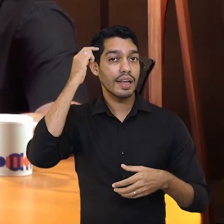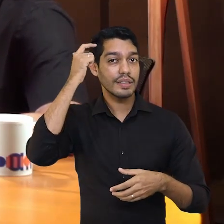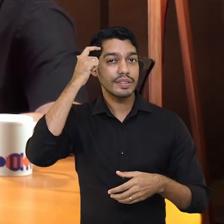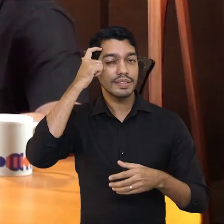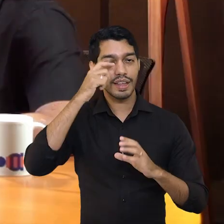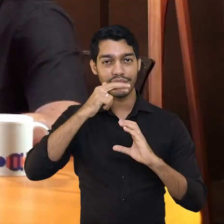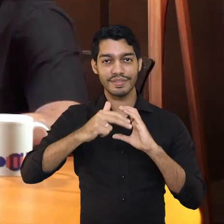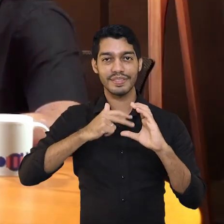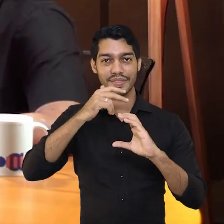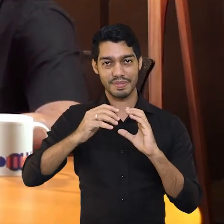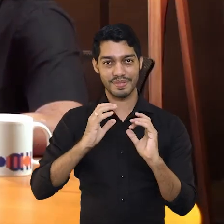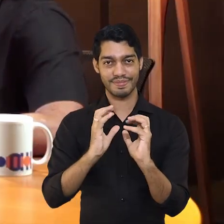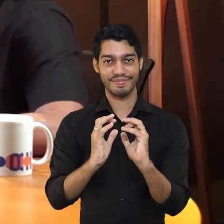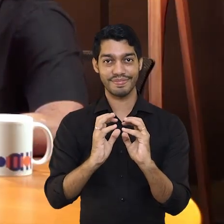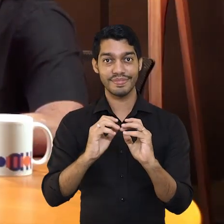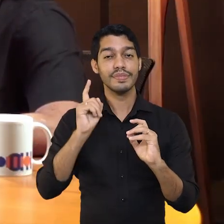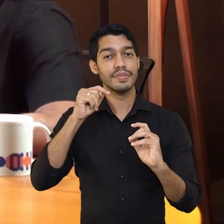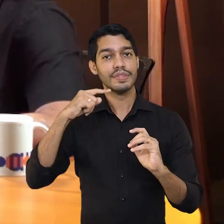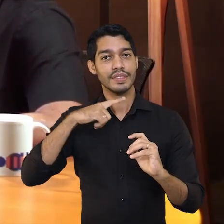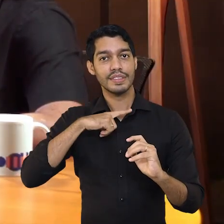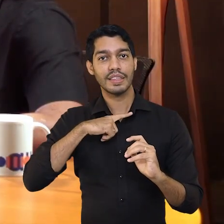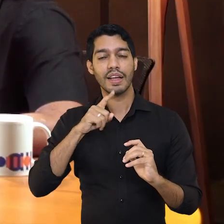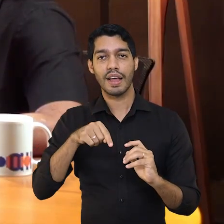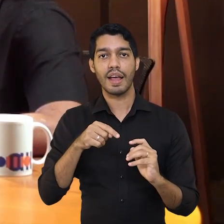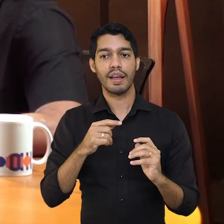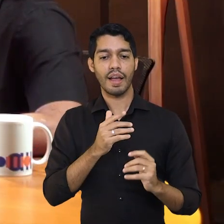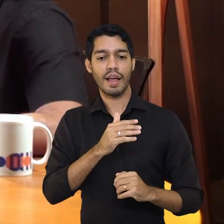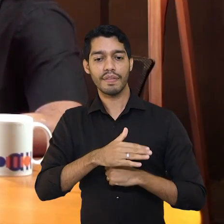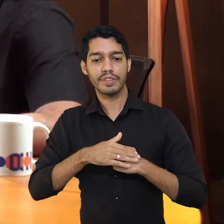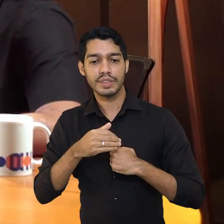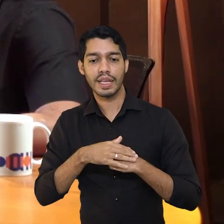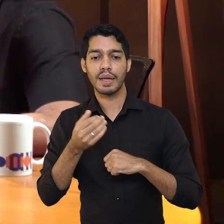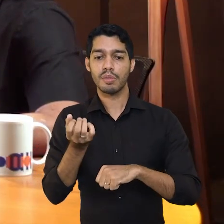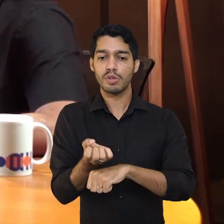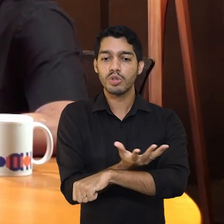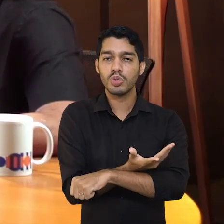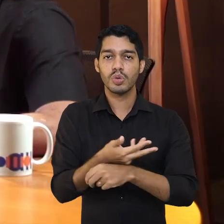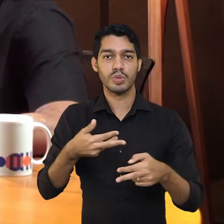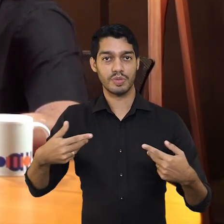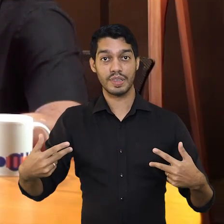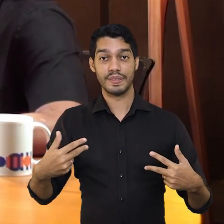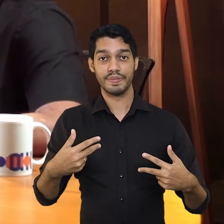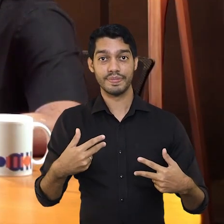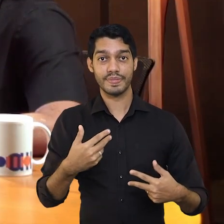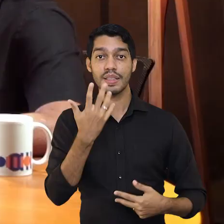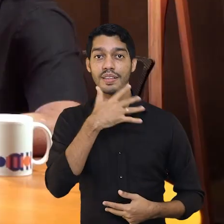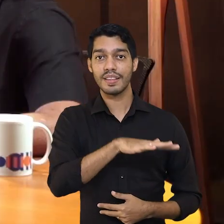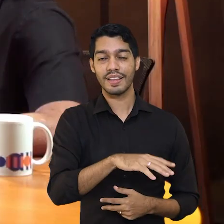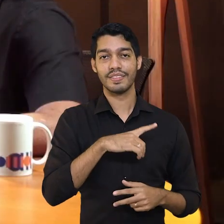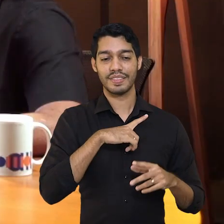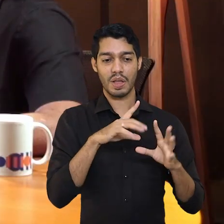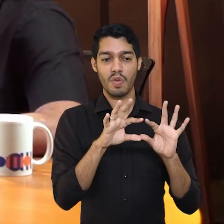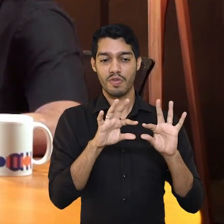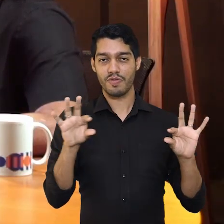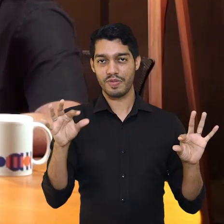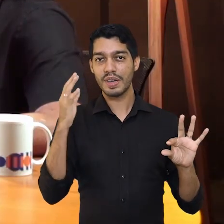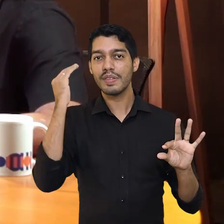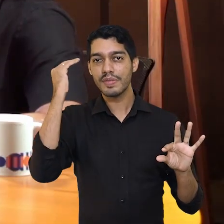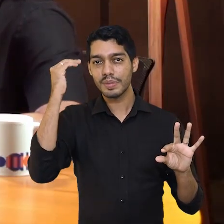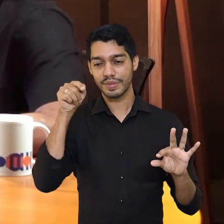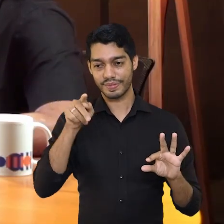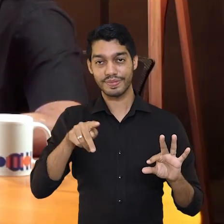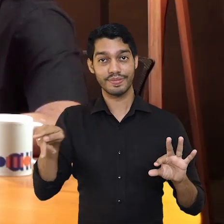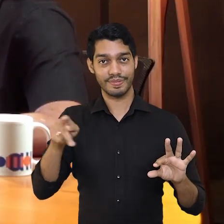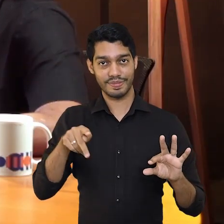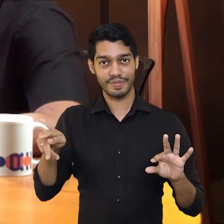e um aluno, entre uma turma e o mestre. Então, dentro da neurociência, isso também é uma evidência. A nossa memória, ela passa